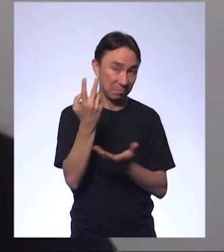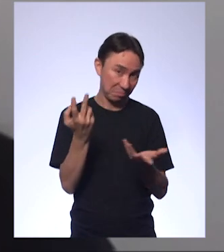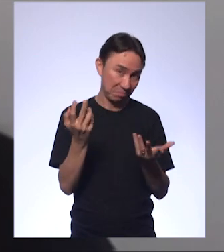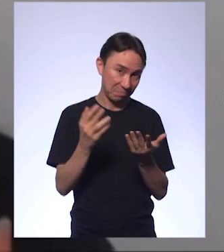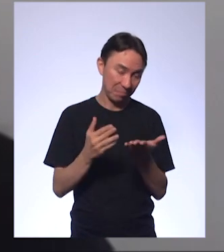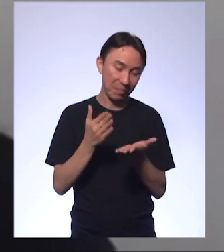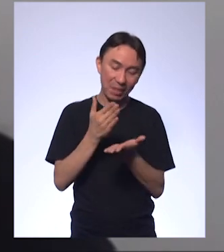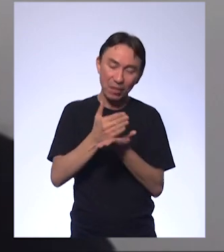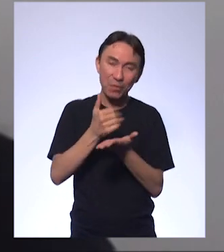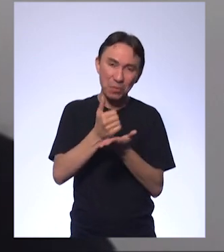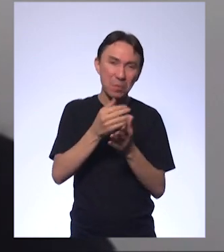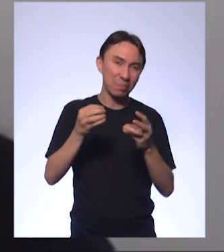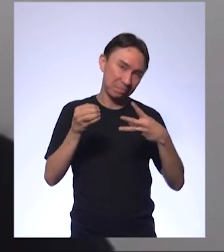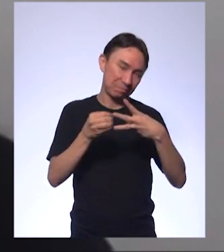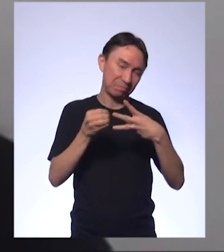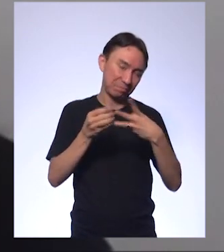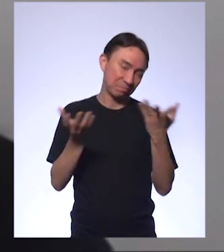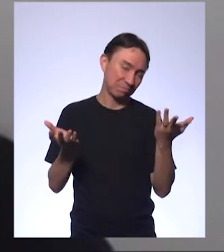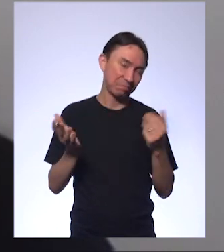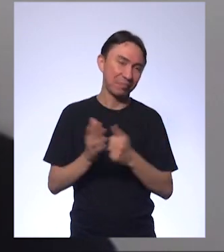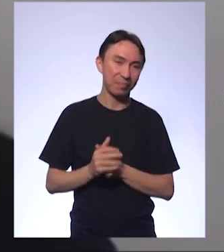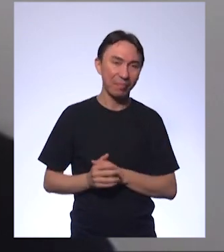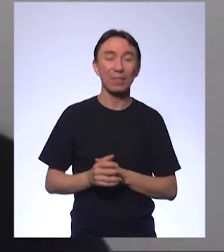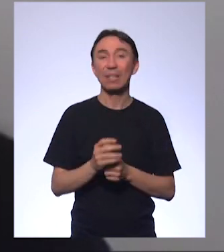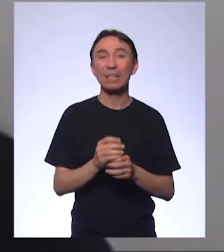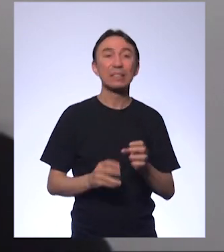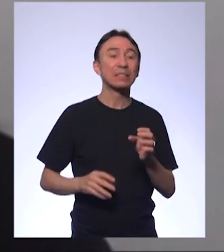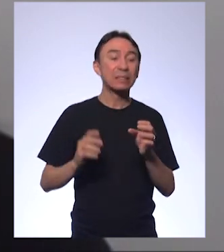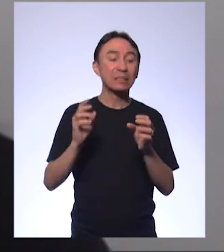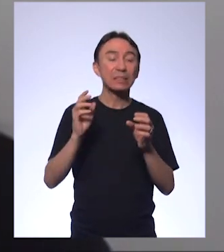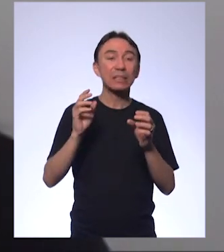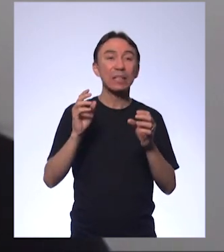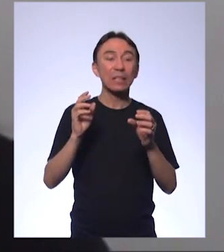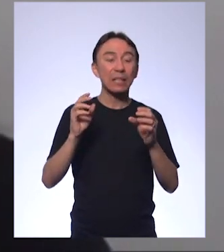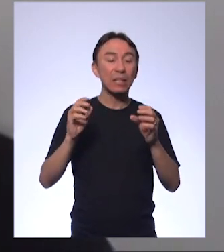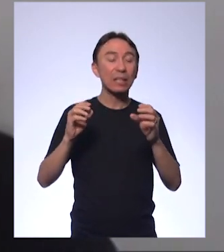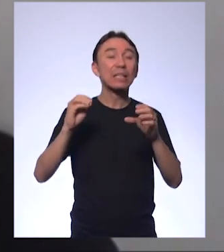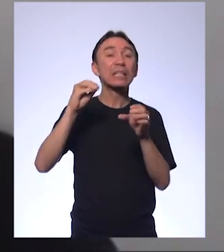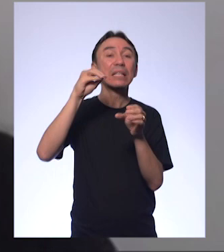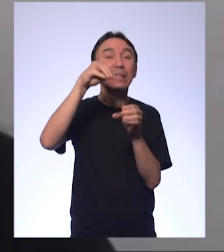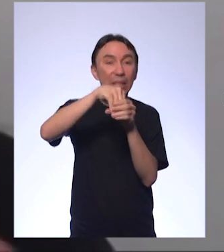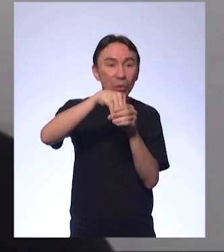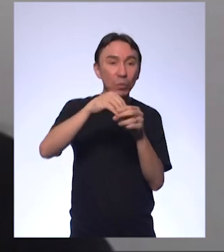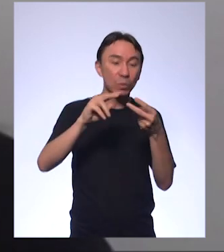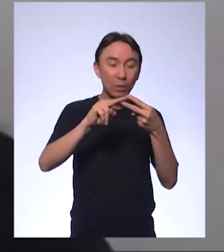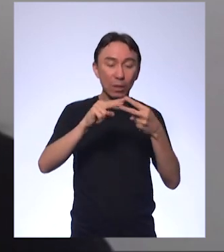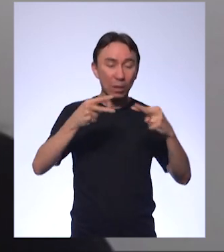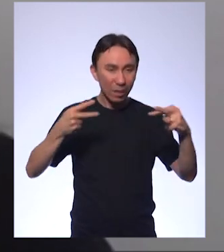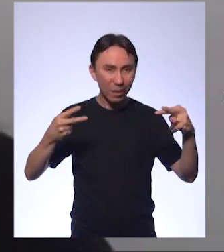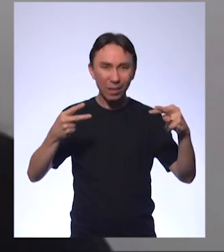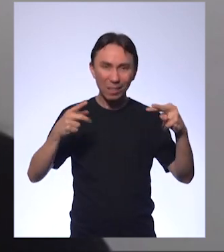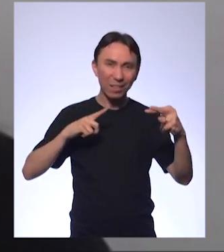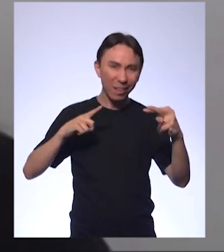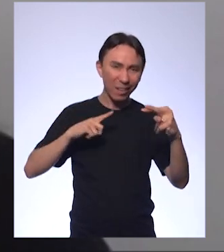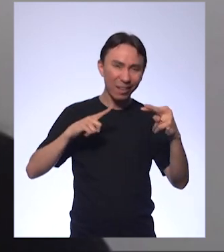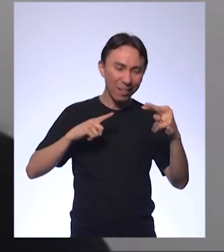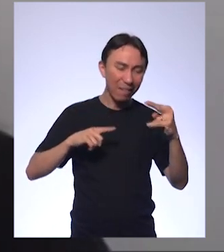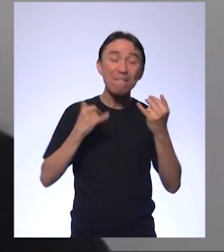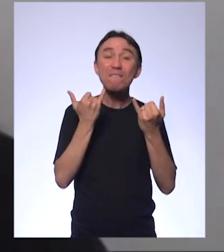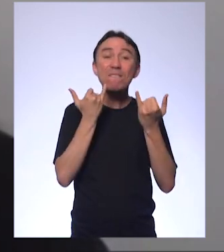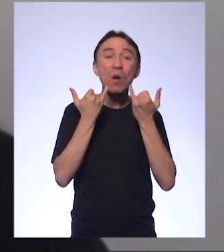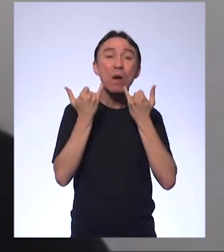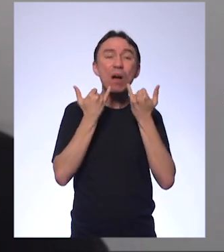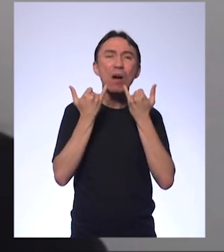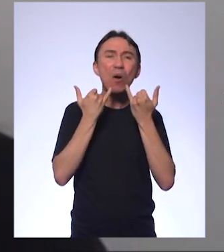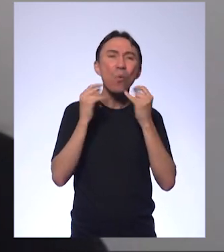dessa informação genética que está dentro do nosso DNA, o que, afinal de contas, é